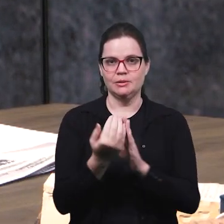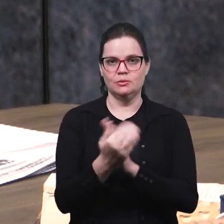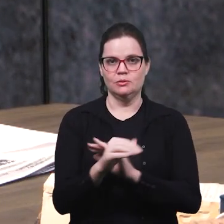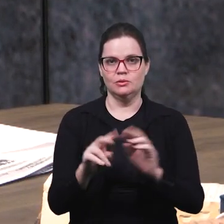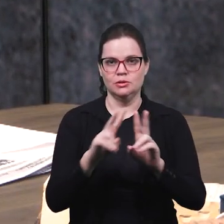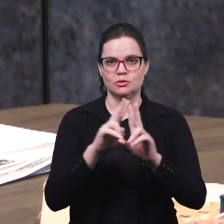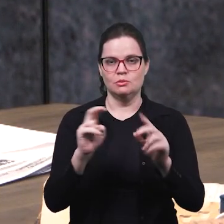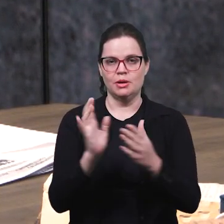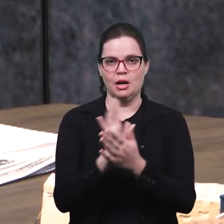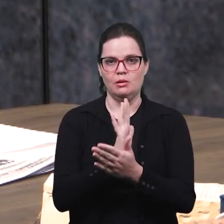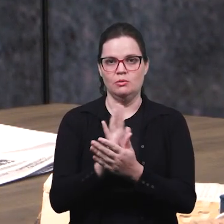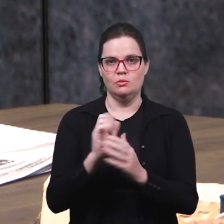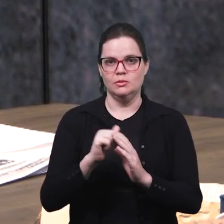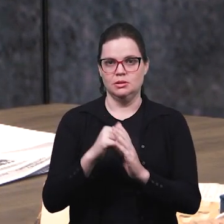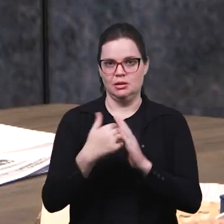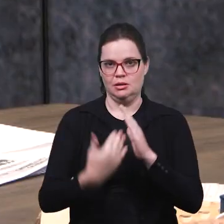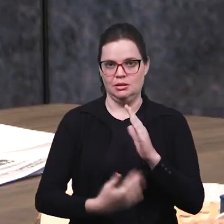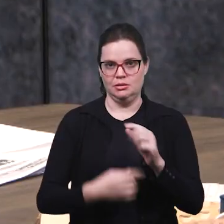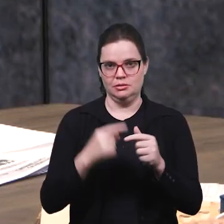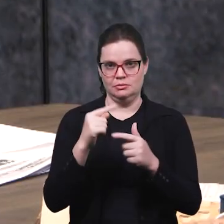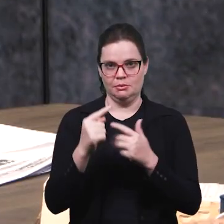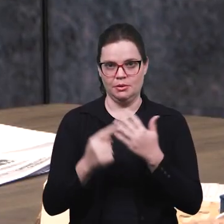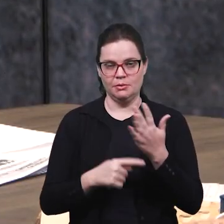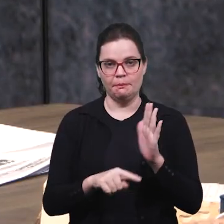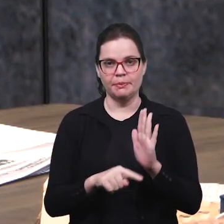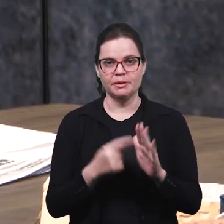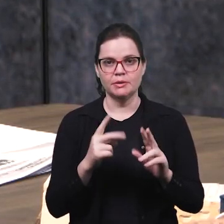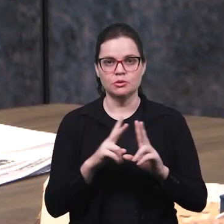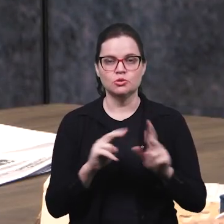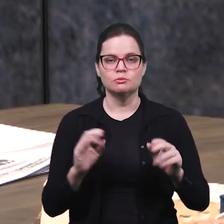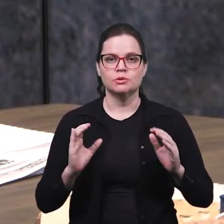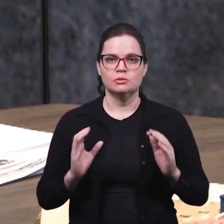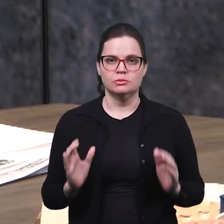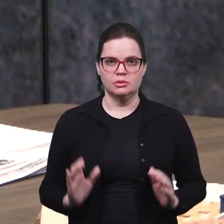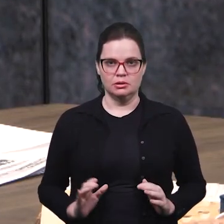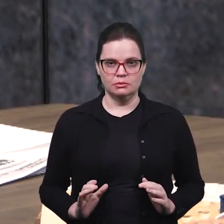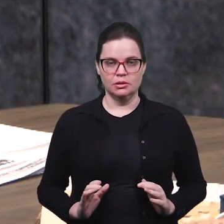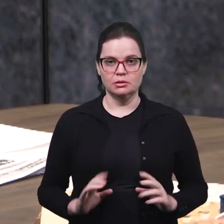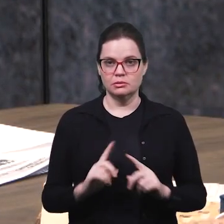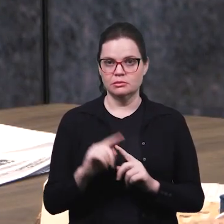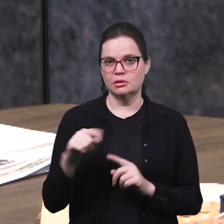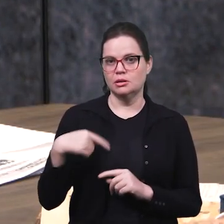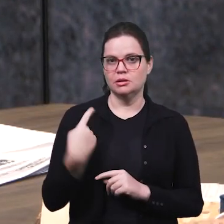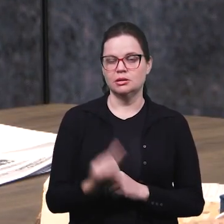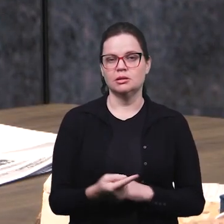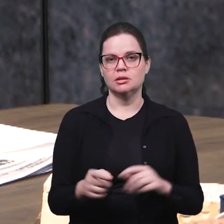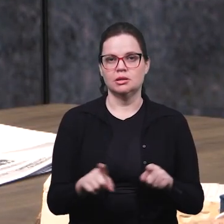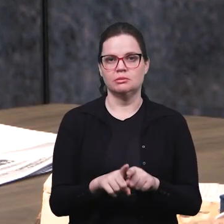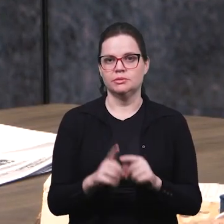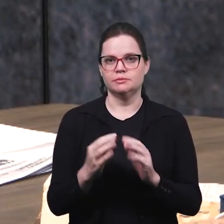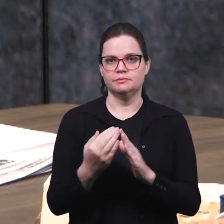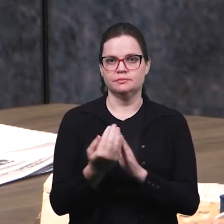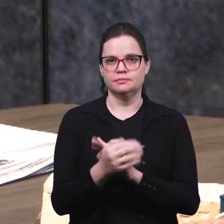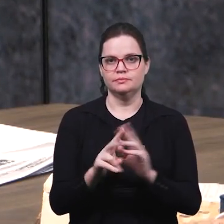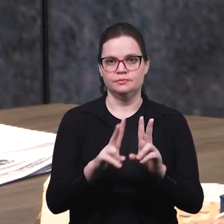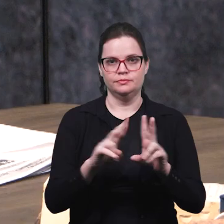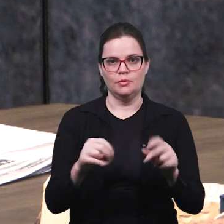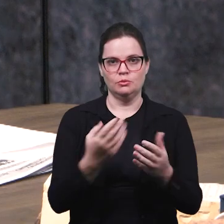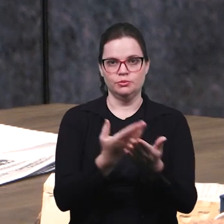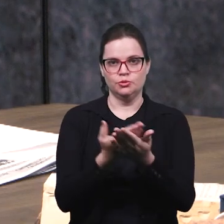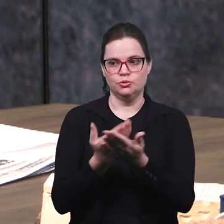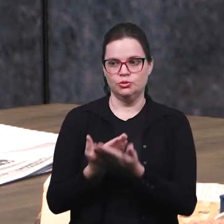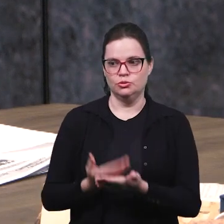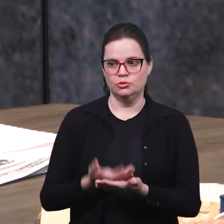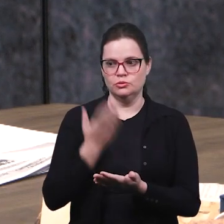principalmente, no primeiro momento, comportamentais e depois evoluindo também para divergências de nível teológico,